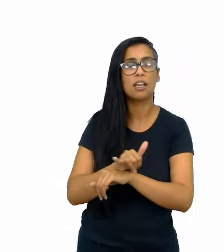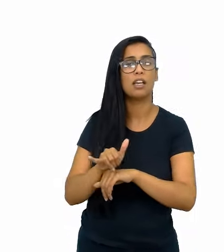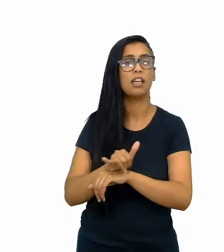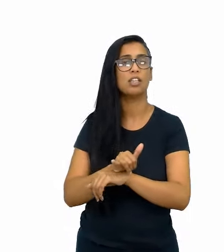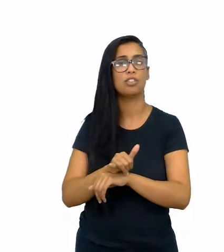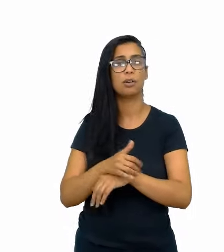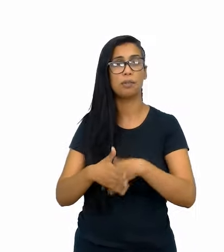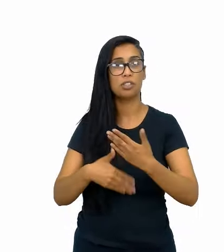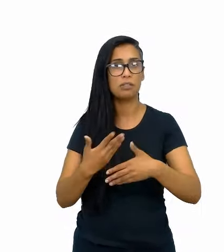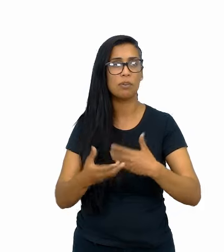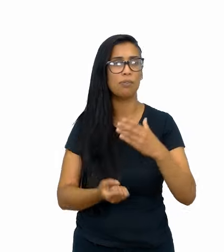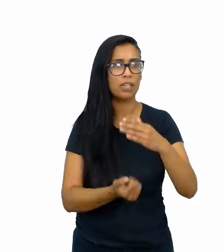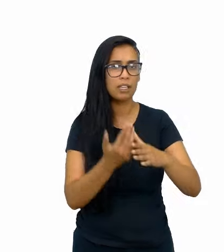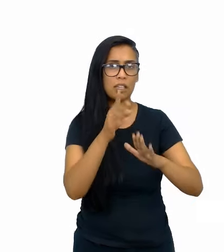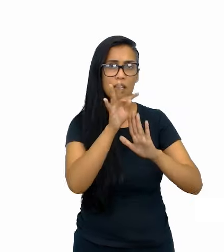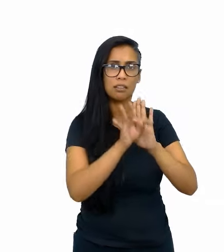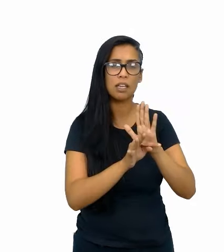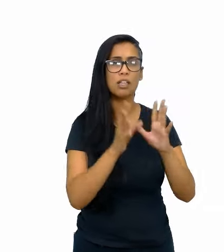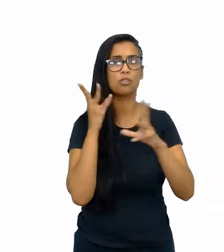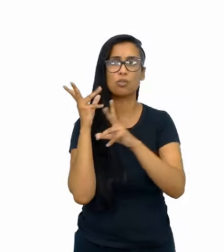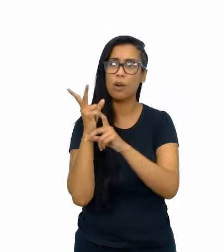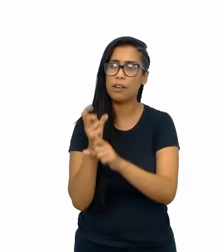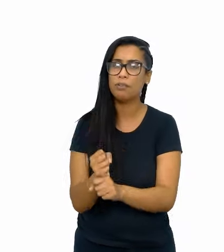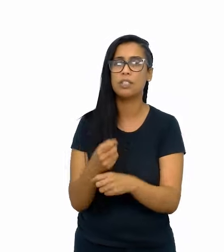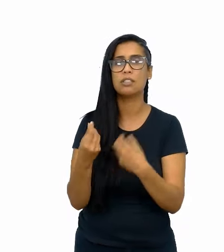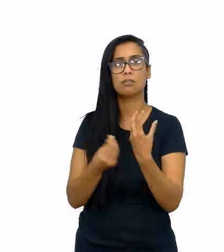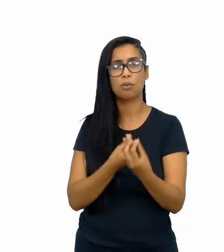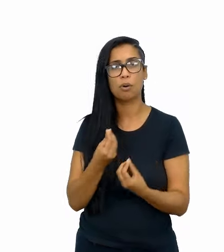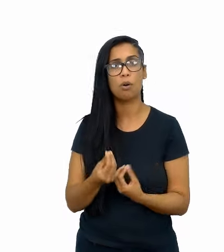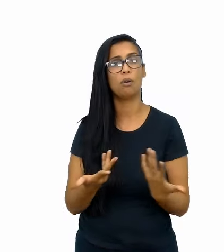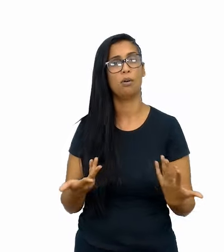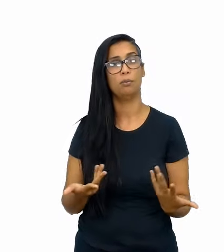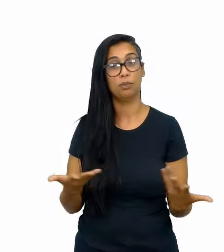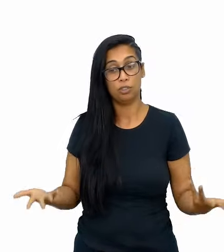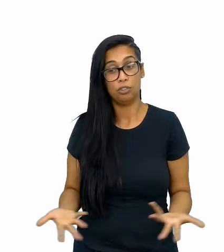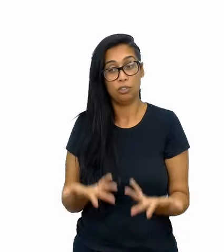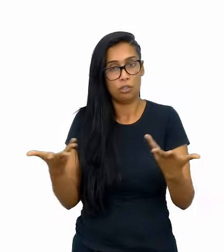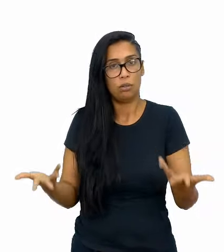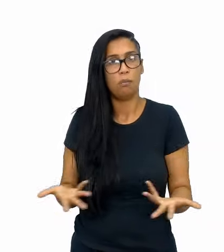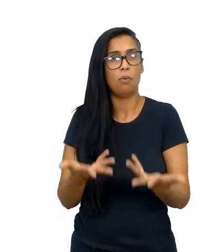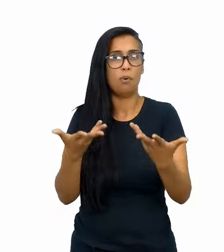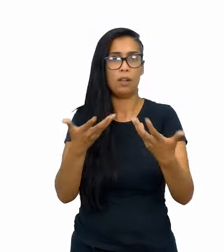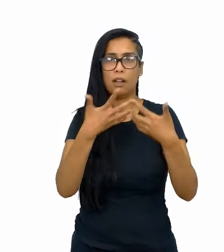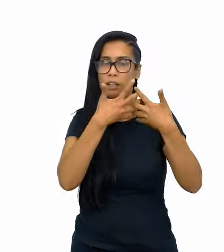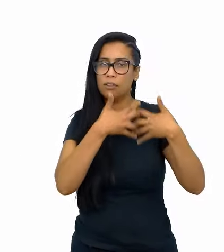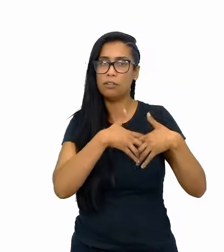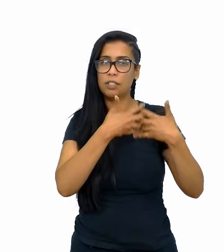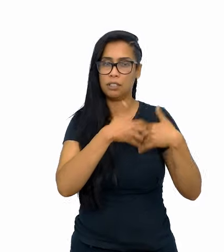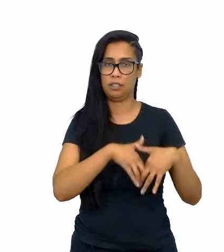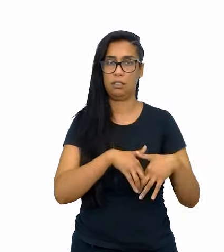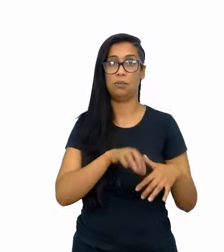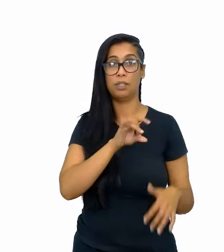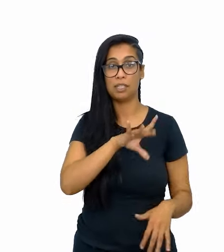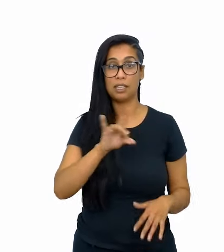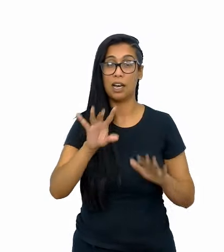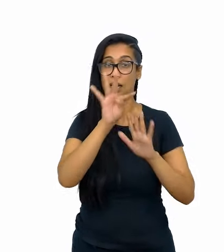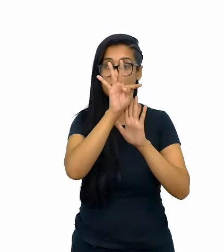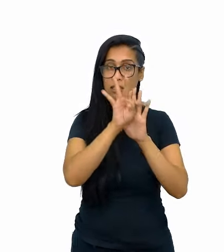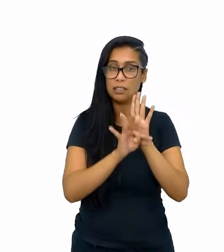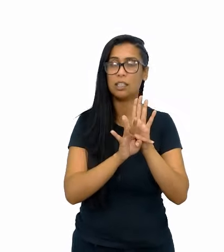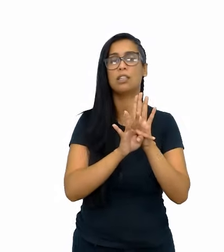produzir e revisar, né? E sempre a fim de que esses textos cumpram a finalidade que lhes cabe, né?